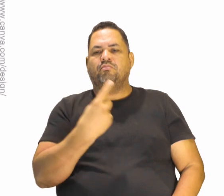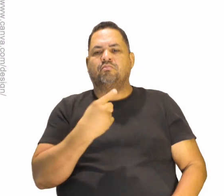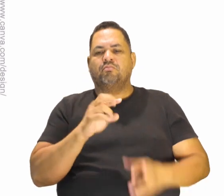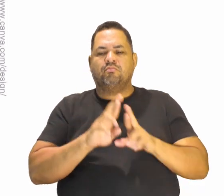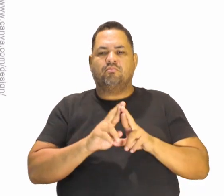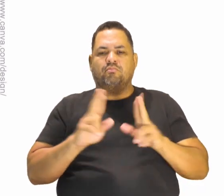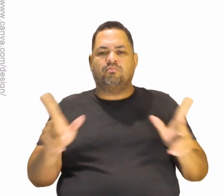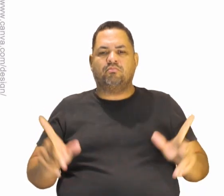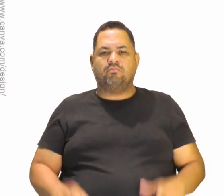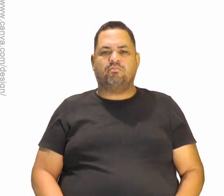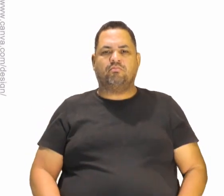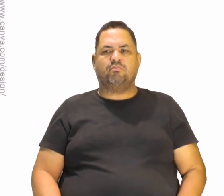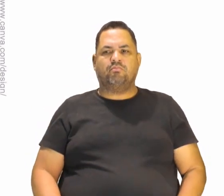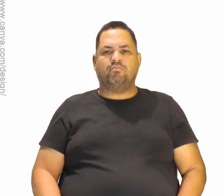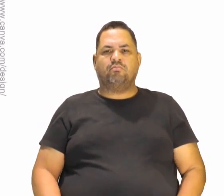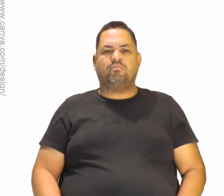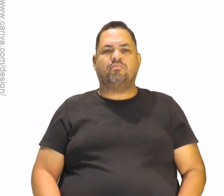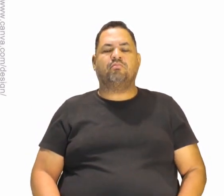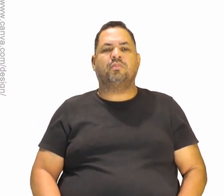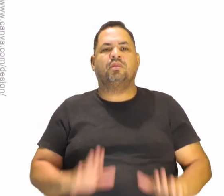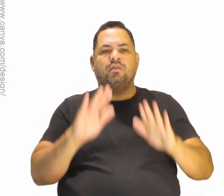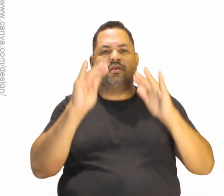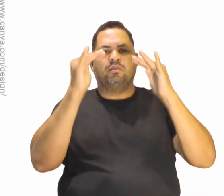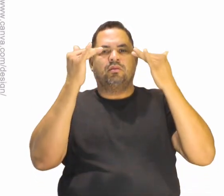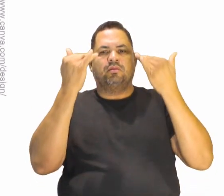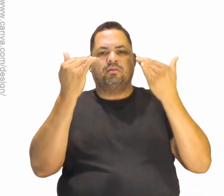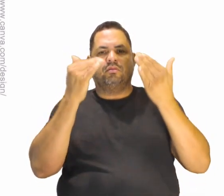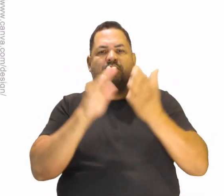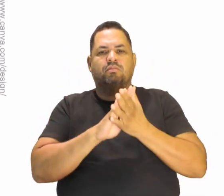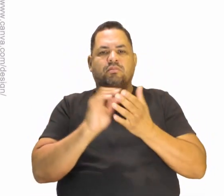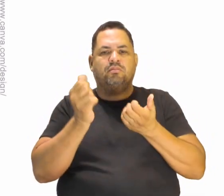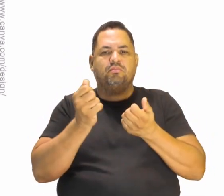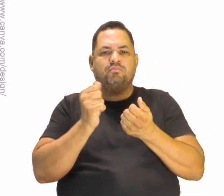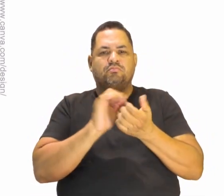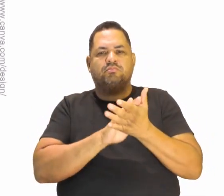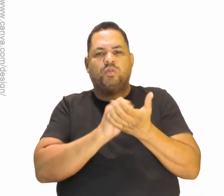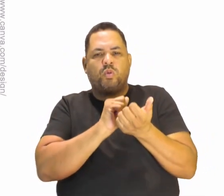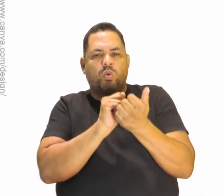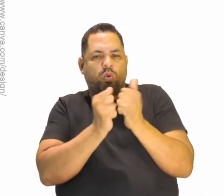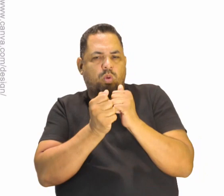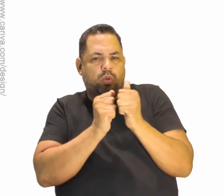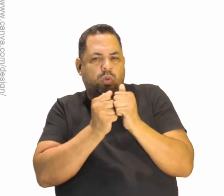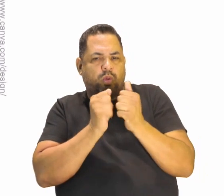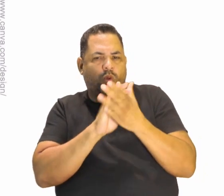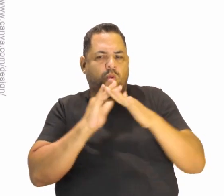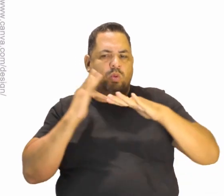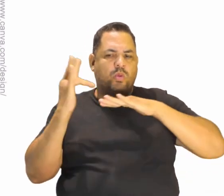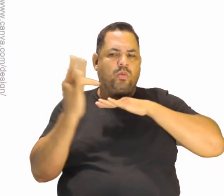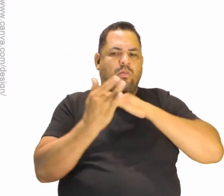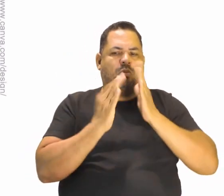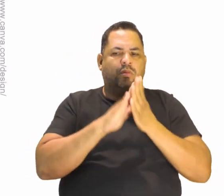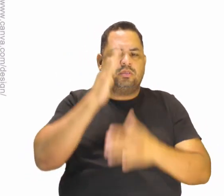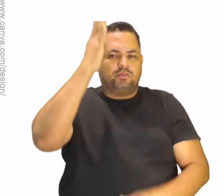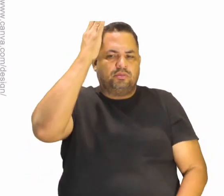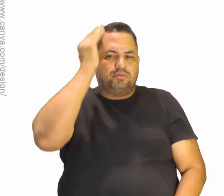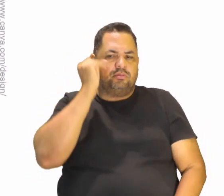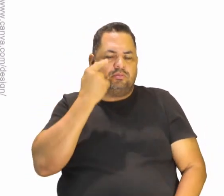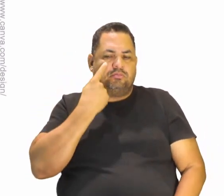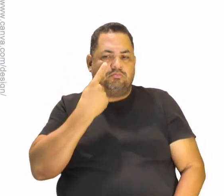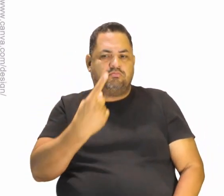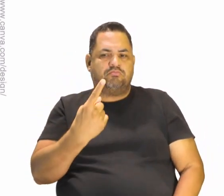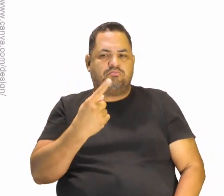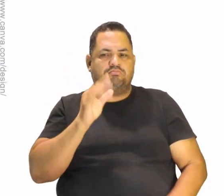correto? Ficarmos atentos aí à questão da manipulação da mídia, saber, observar se não estamos sendo